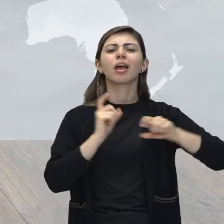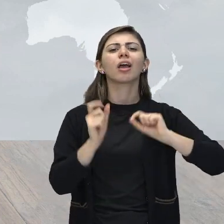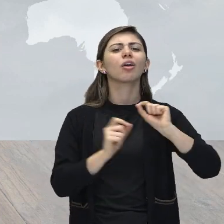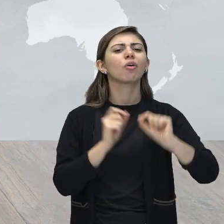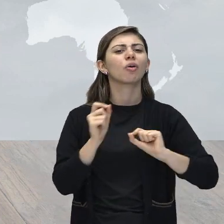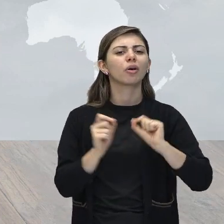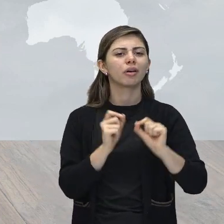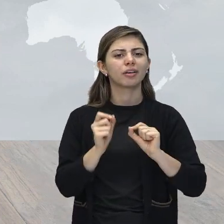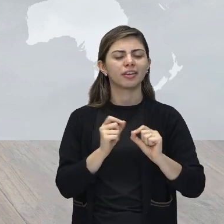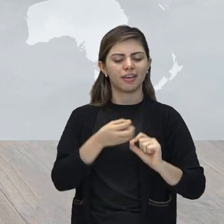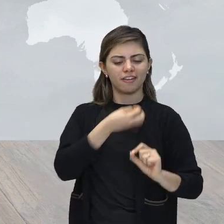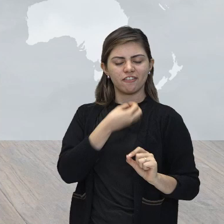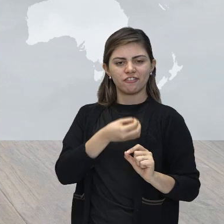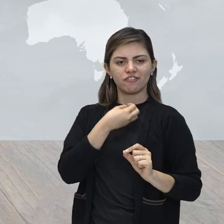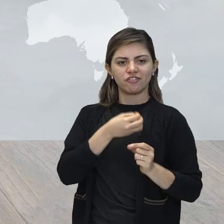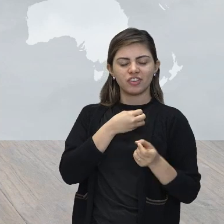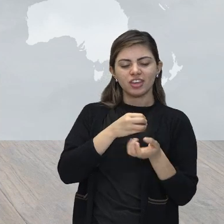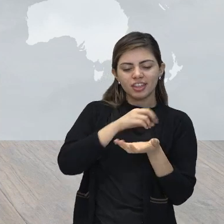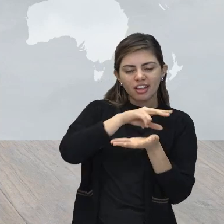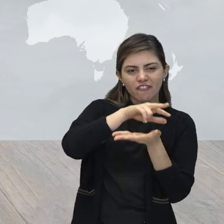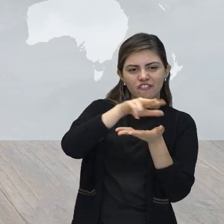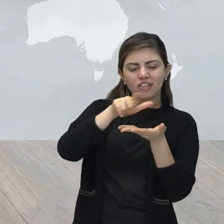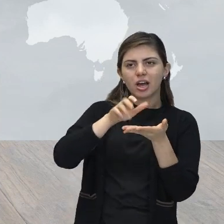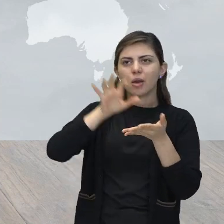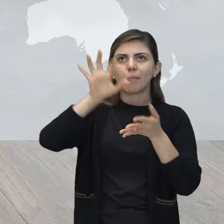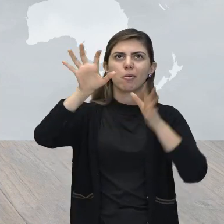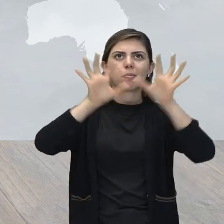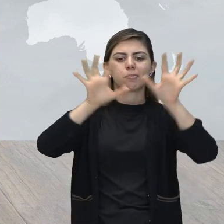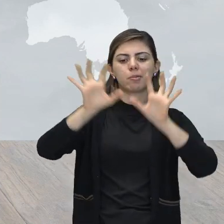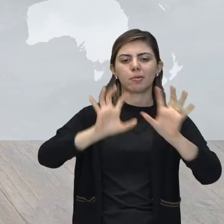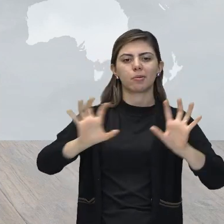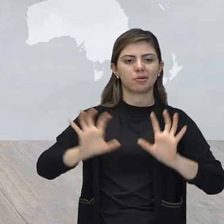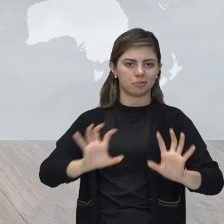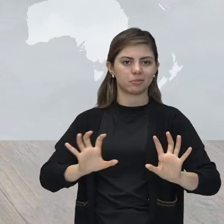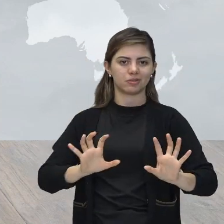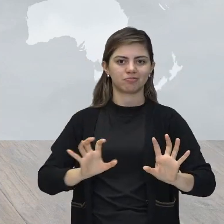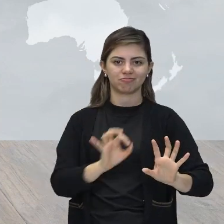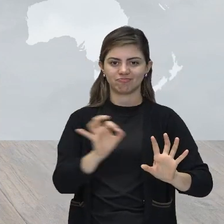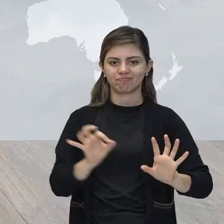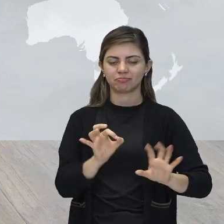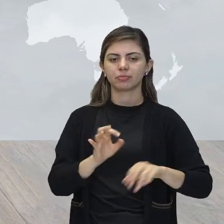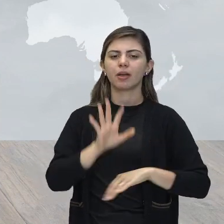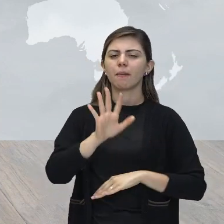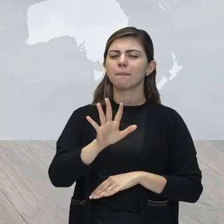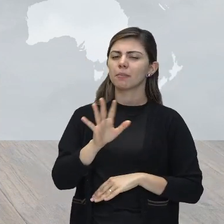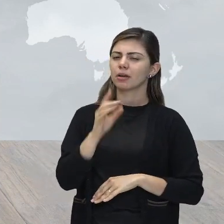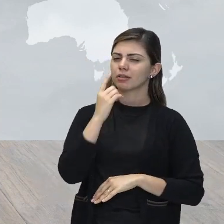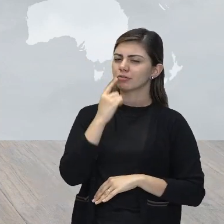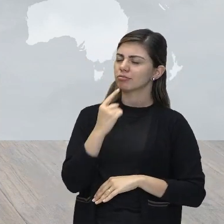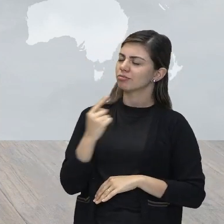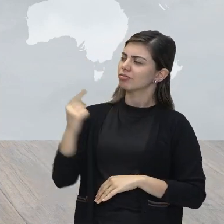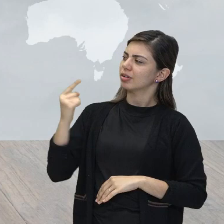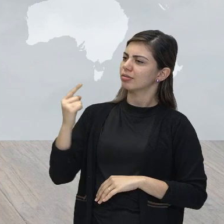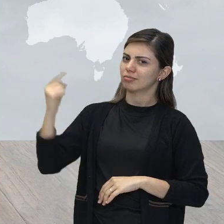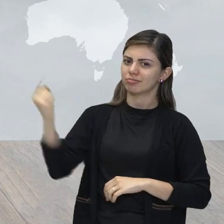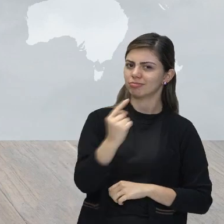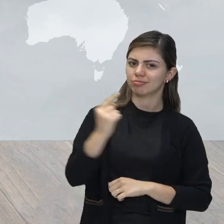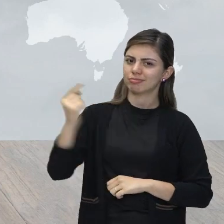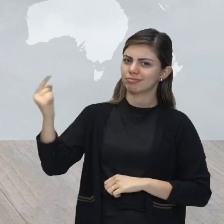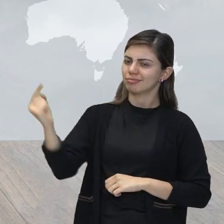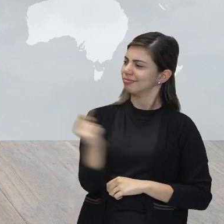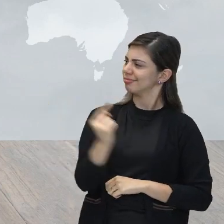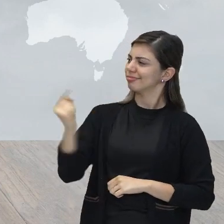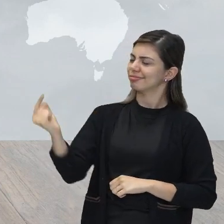série de seres vivos que estão distribuídos nos vários biomas. Mas nós vamos ver aí a representação de um deles,